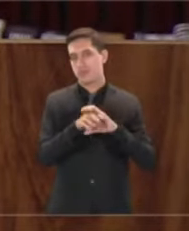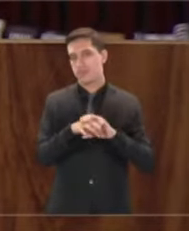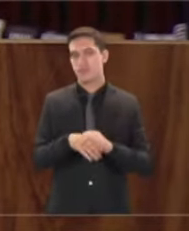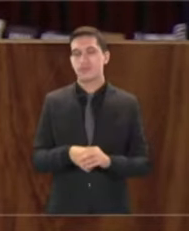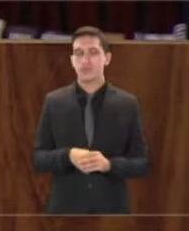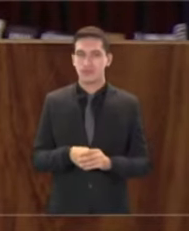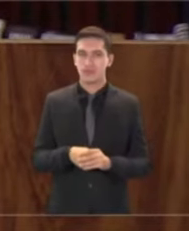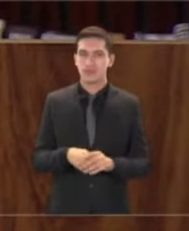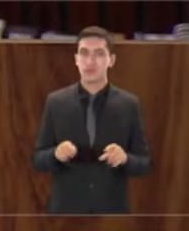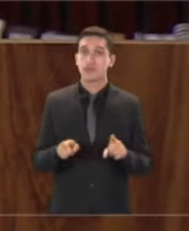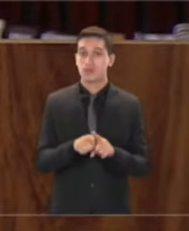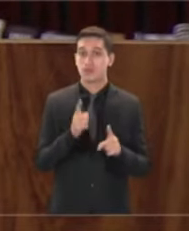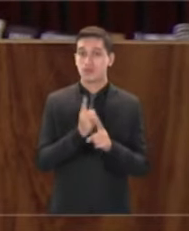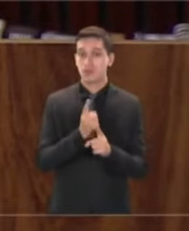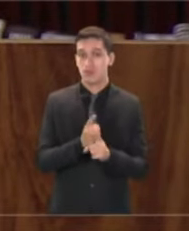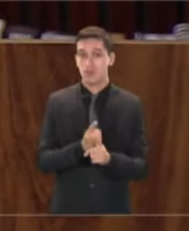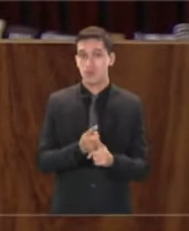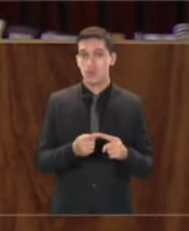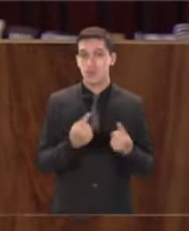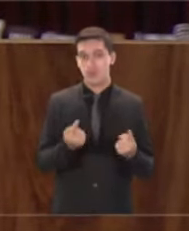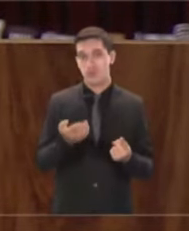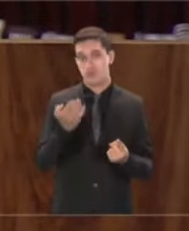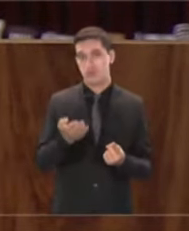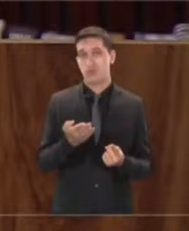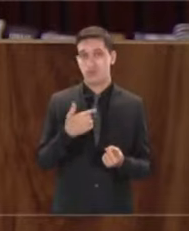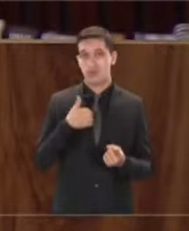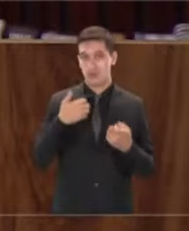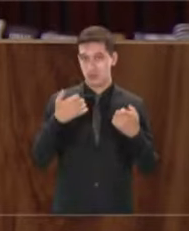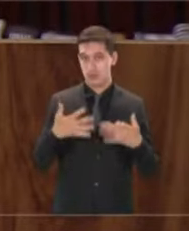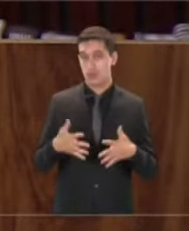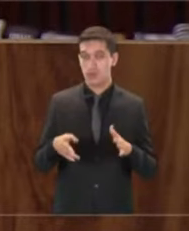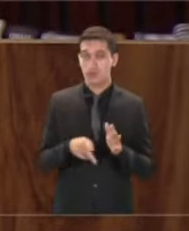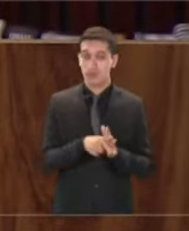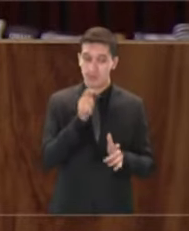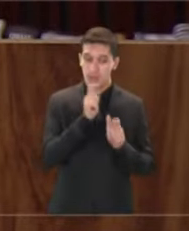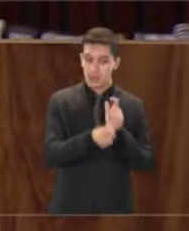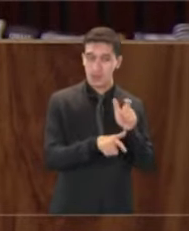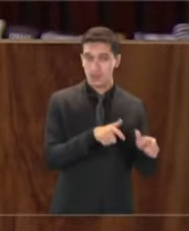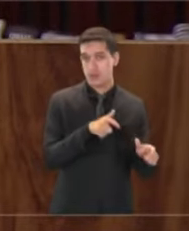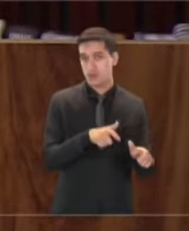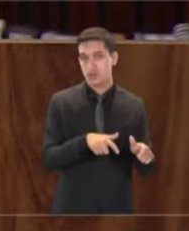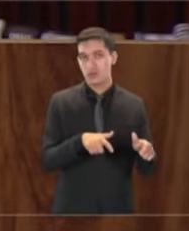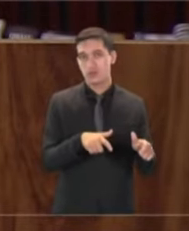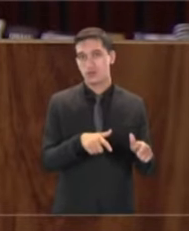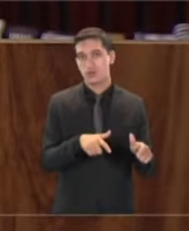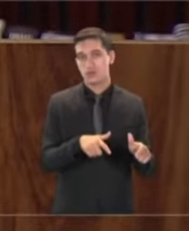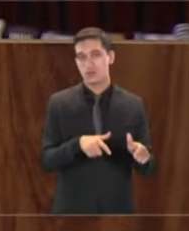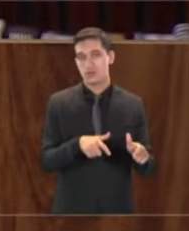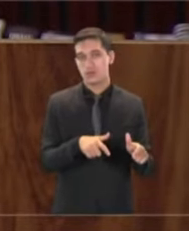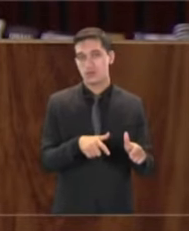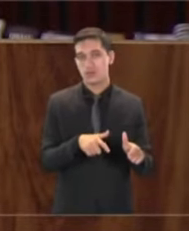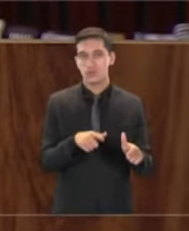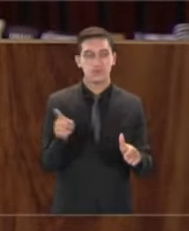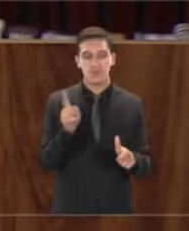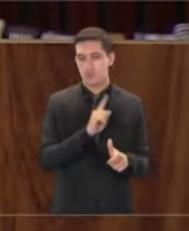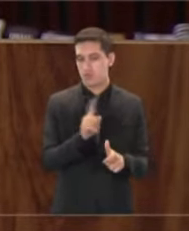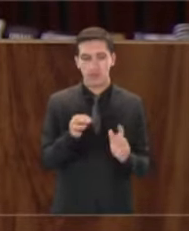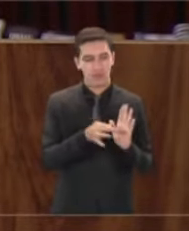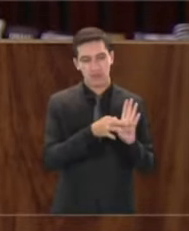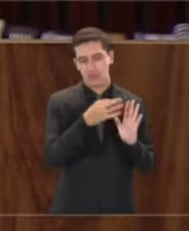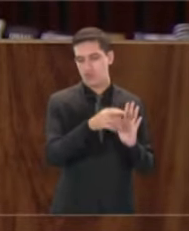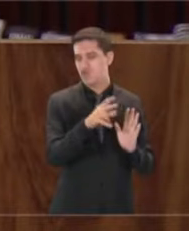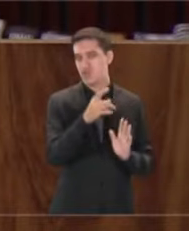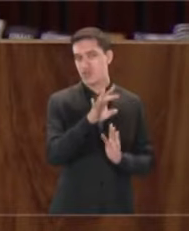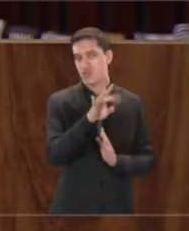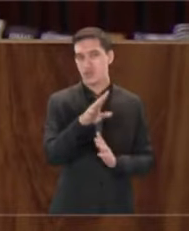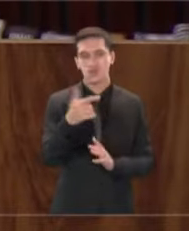Trata-se também, nesse trecho que descrevi, de uma crítica subjetiva e não a fato, não há referência a